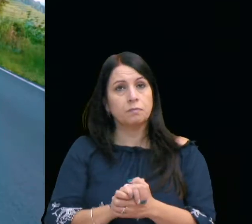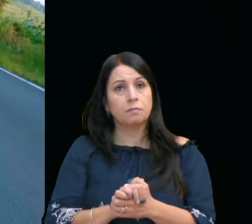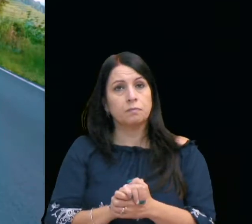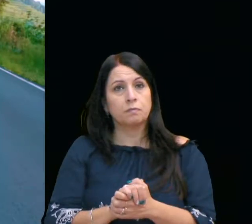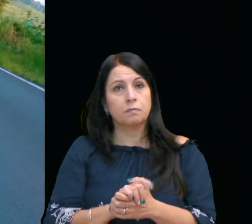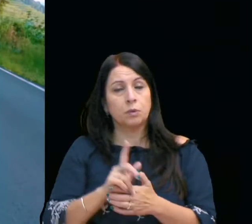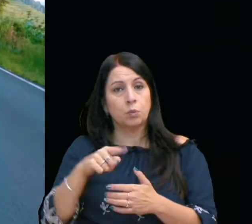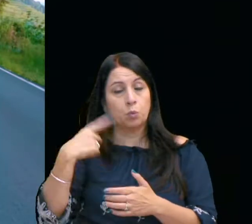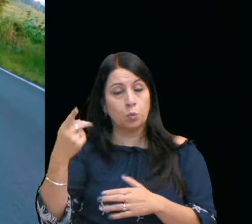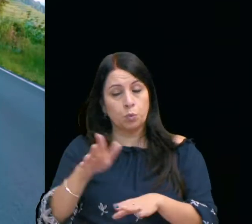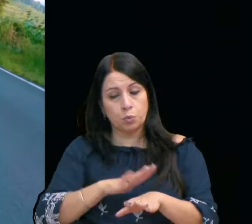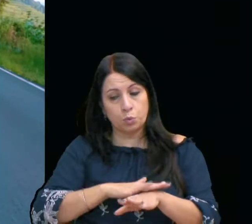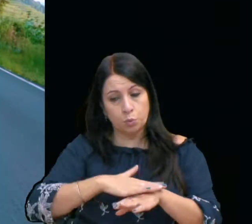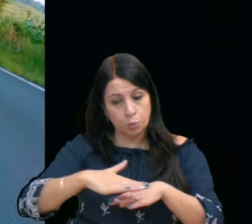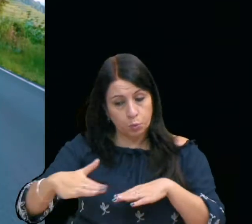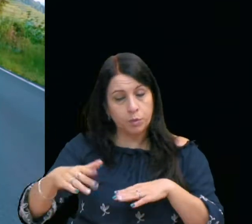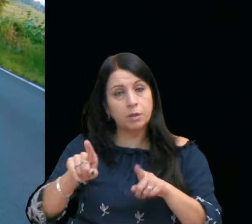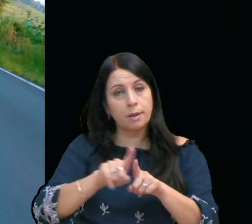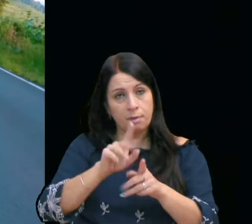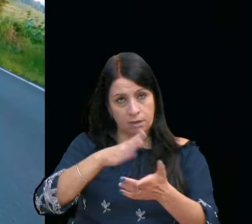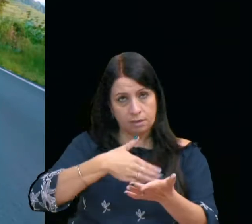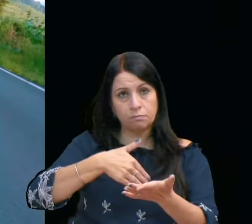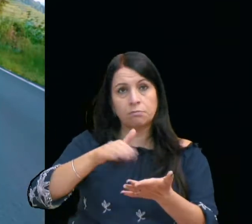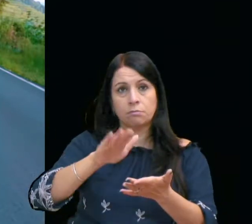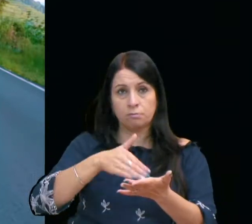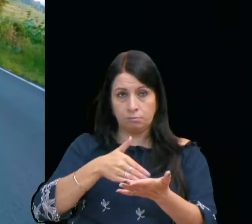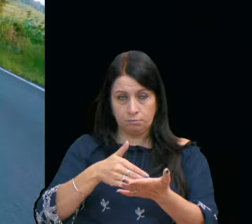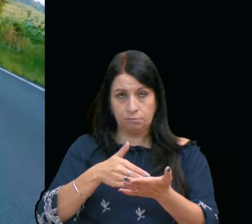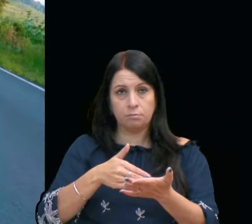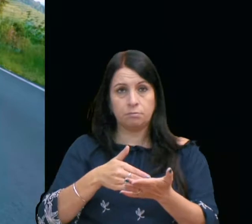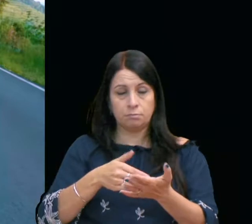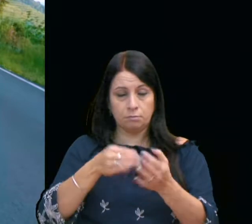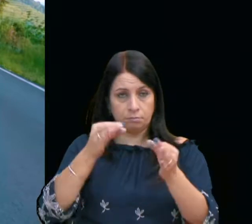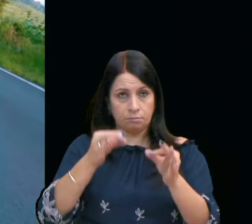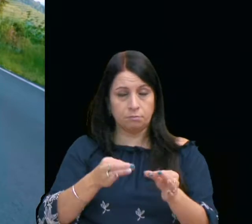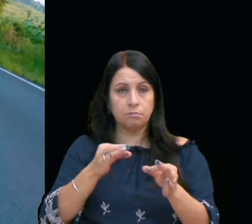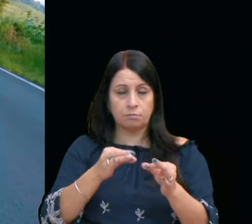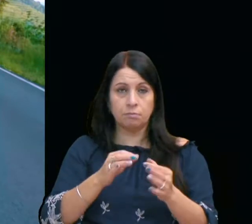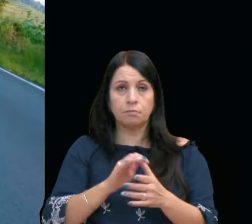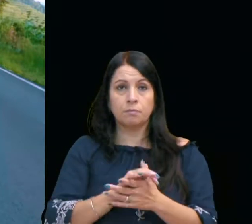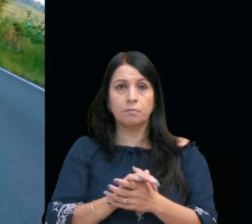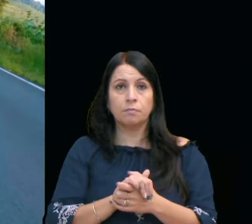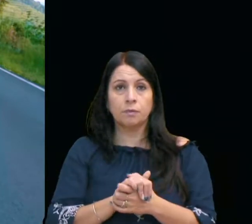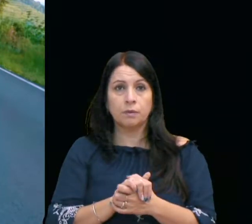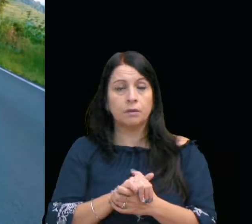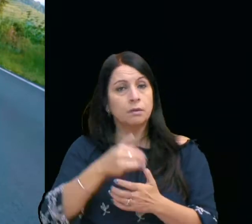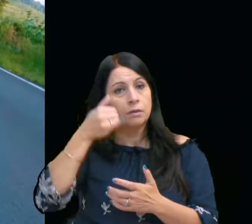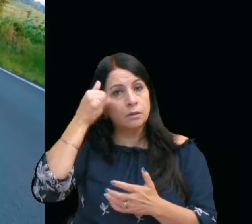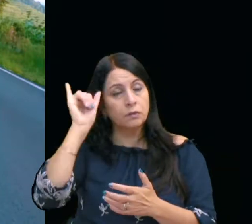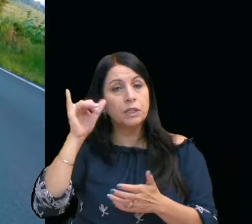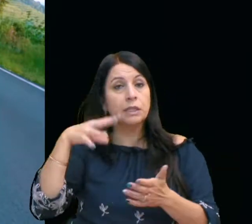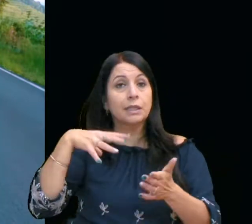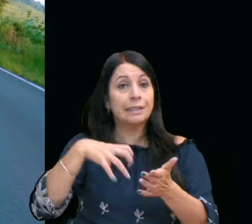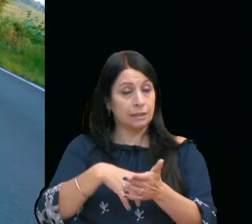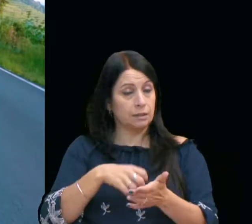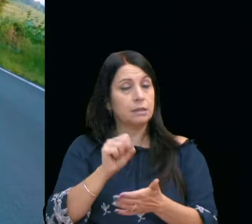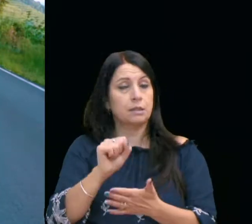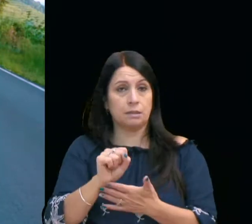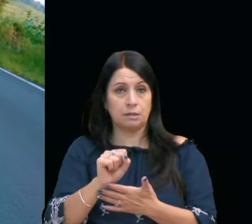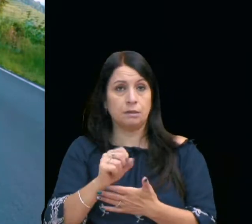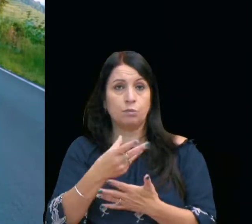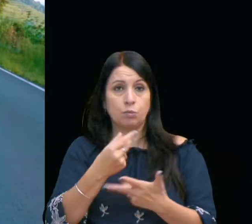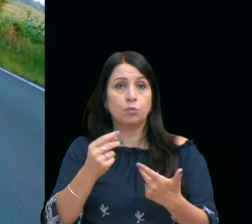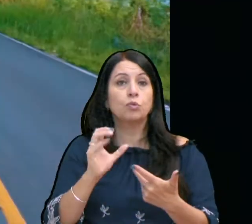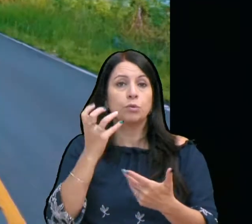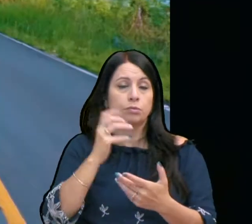que outros trechos sejam pintados, também sinalizados, que com certeza evita acidentes, sim, porque muitos